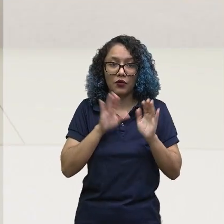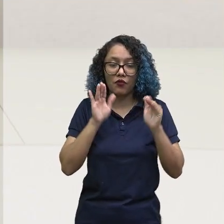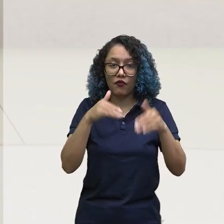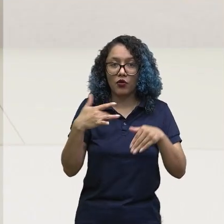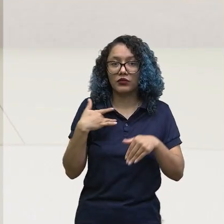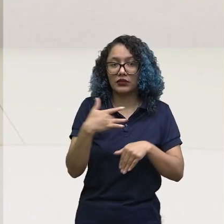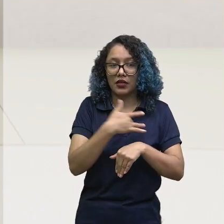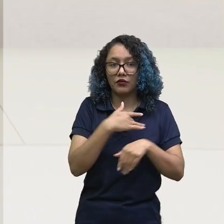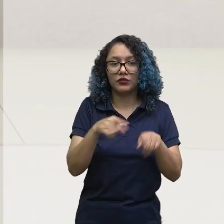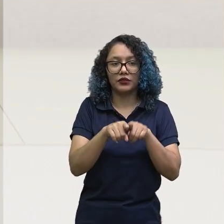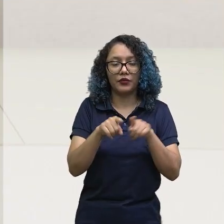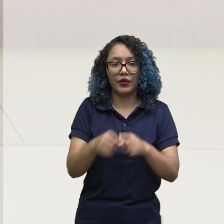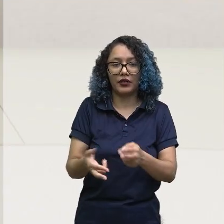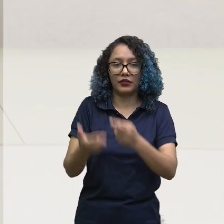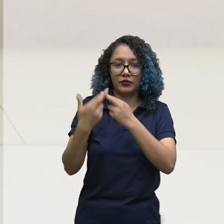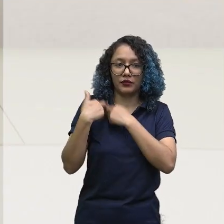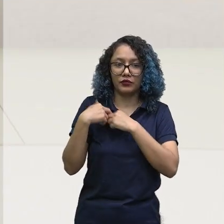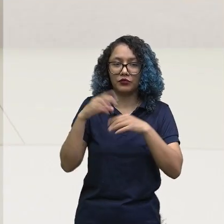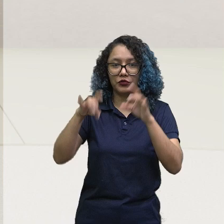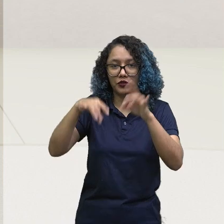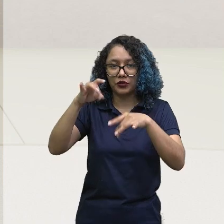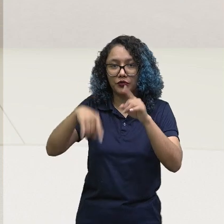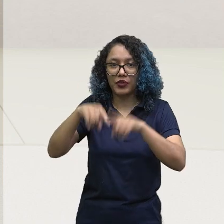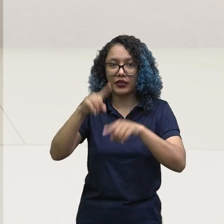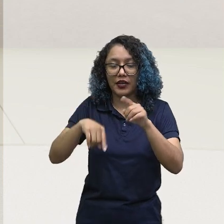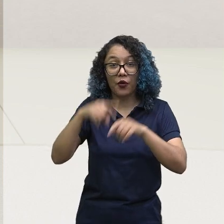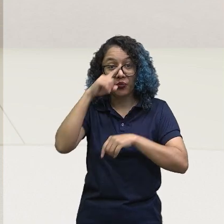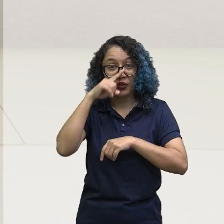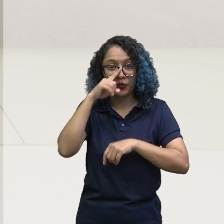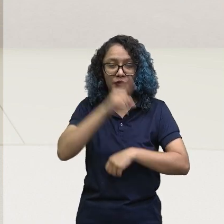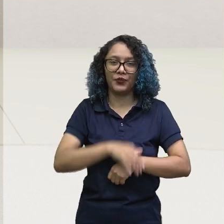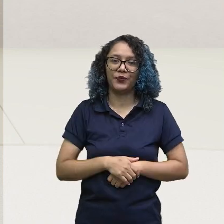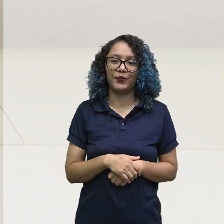da responsabilidade no descarte de resíduos perigosos.